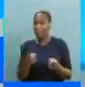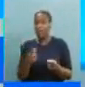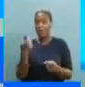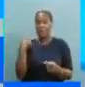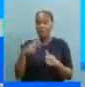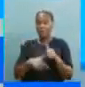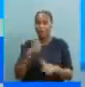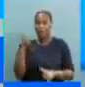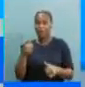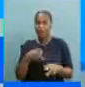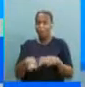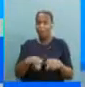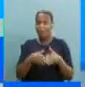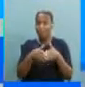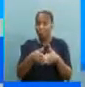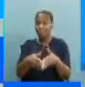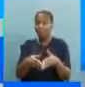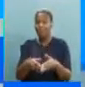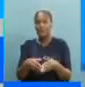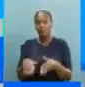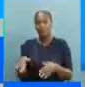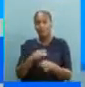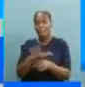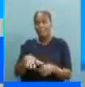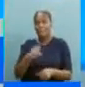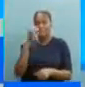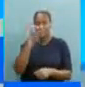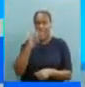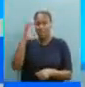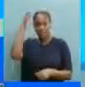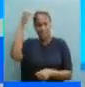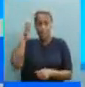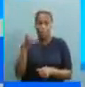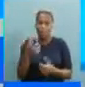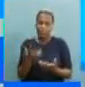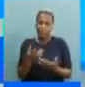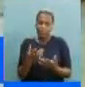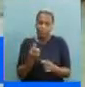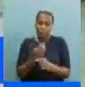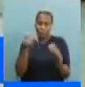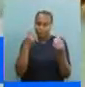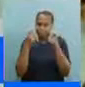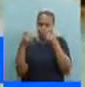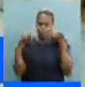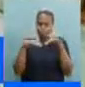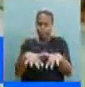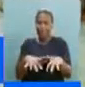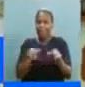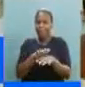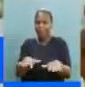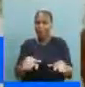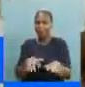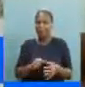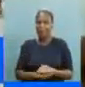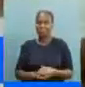a regata realizada na Baía de Sal Rei, uma prova que atraiu centenas de pessoas à Praia Diante. O largo da ponte